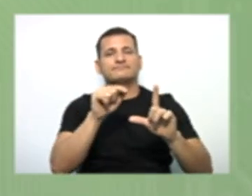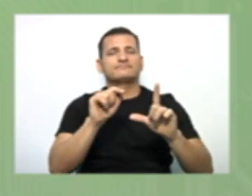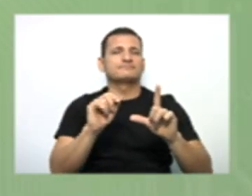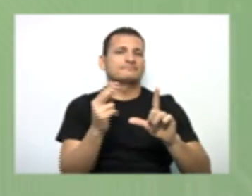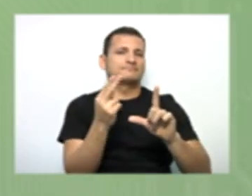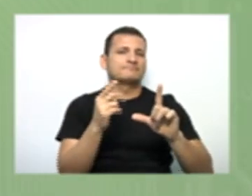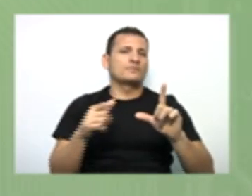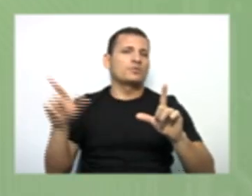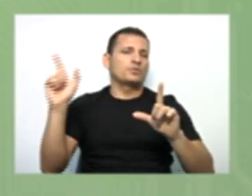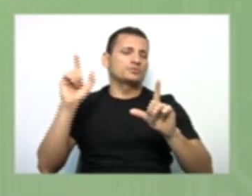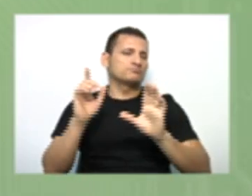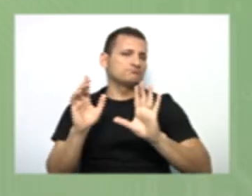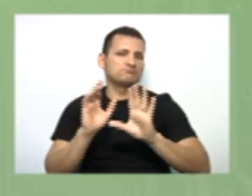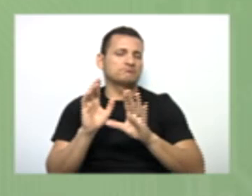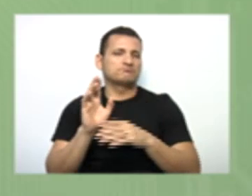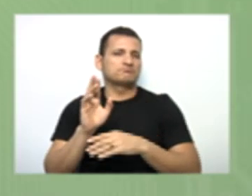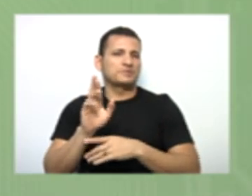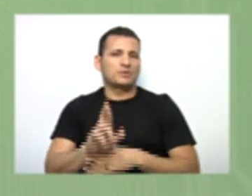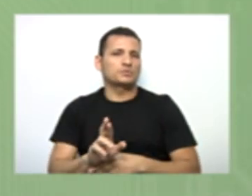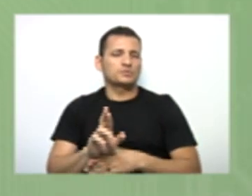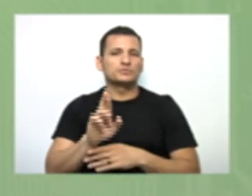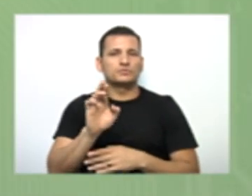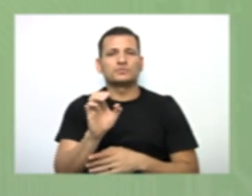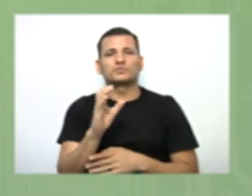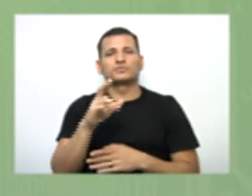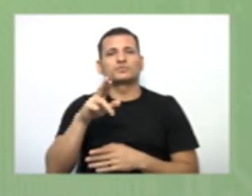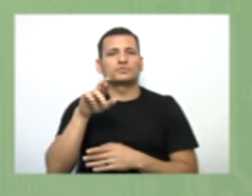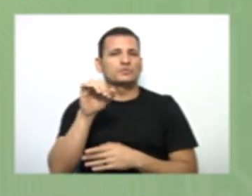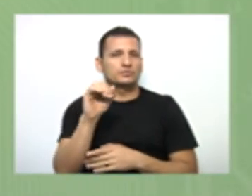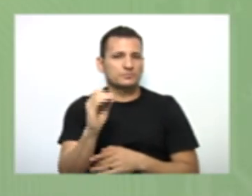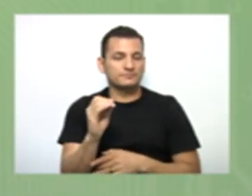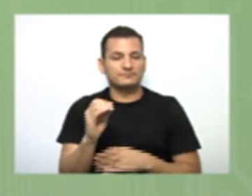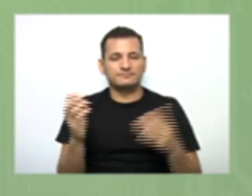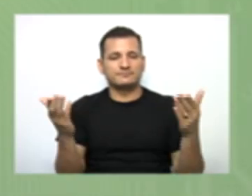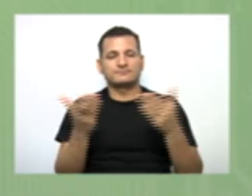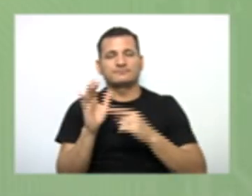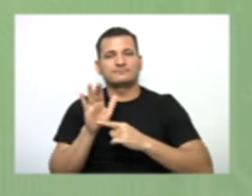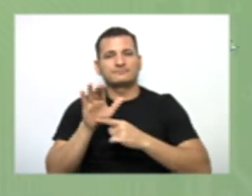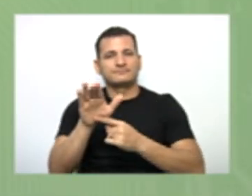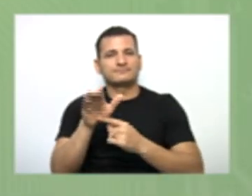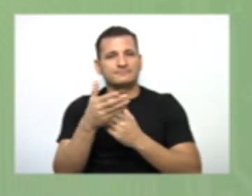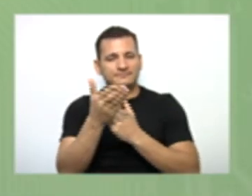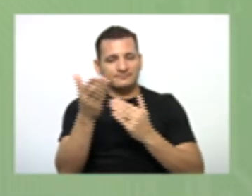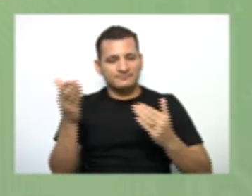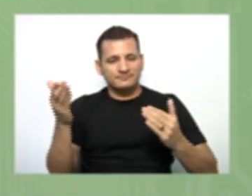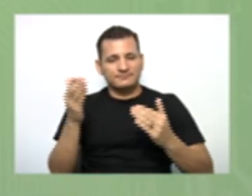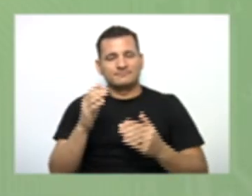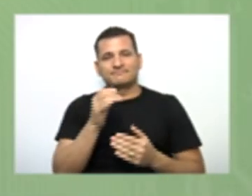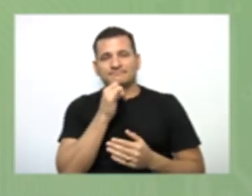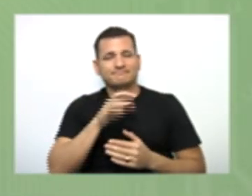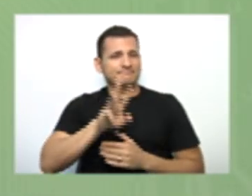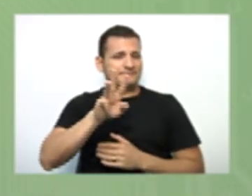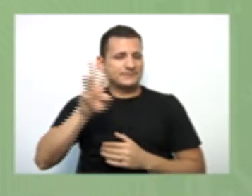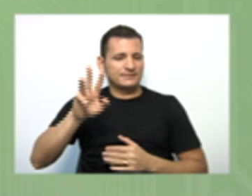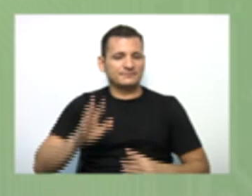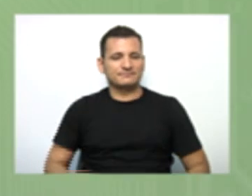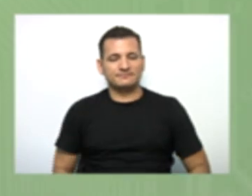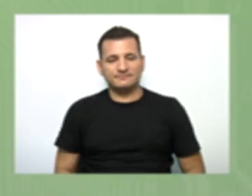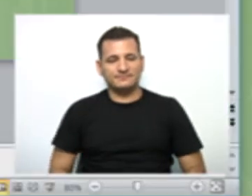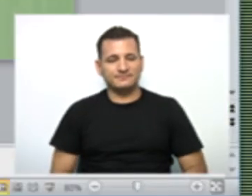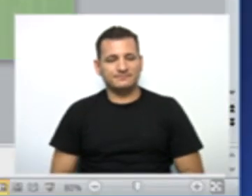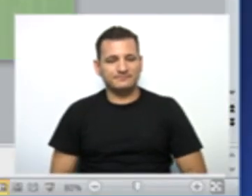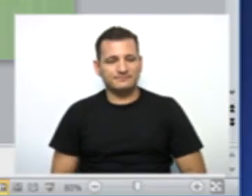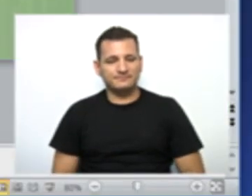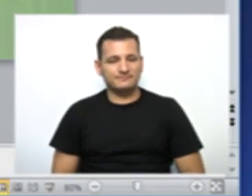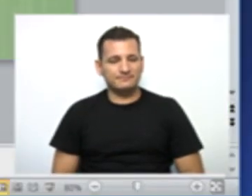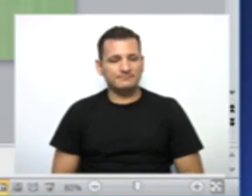outro recurso. Então, eu vou mostrar aqui para vocês agora. Vou abrir aqui um site que